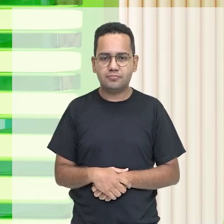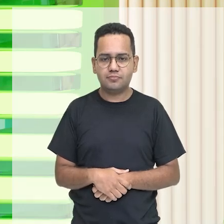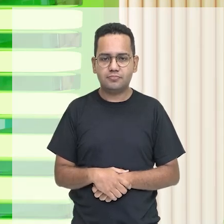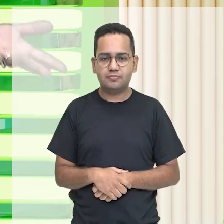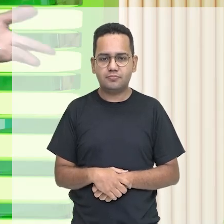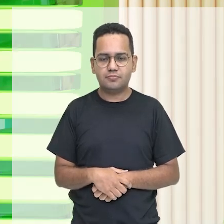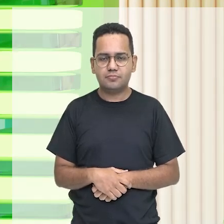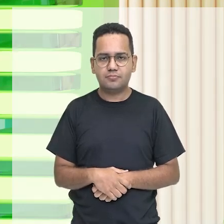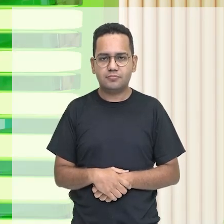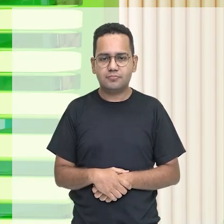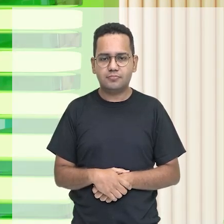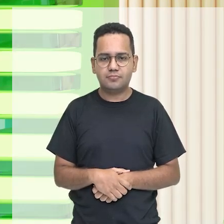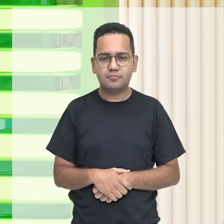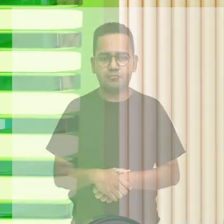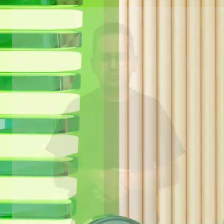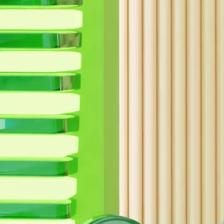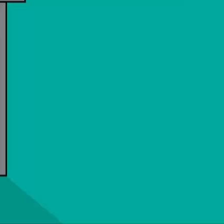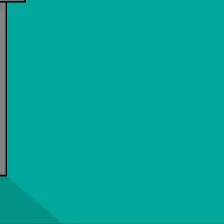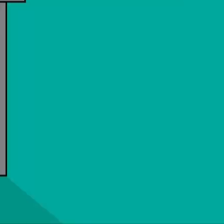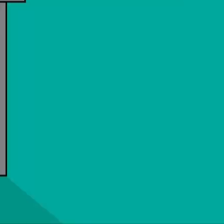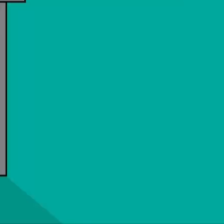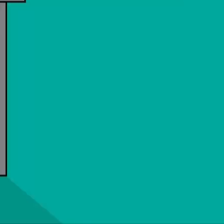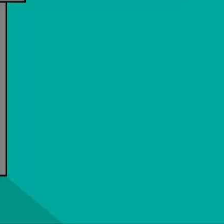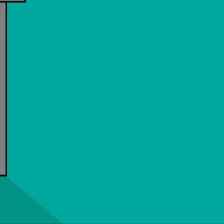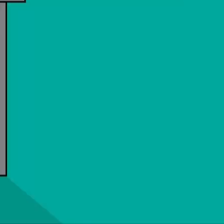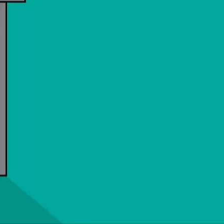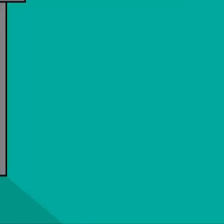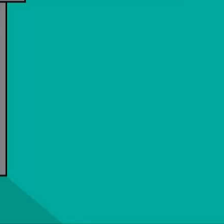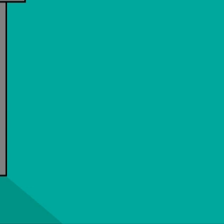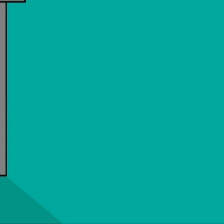e irradiação.